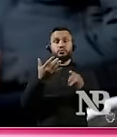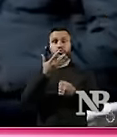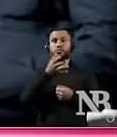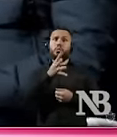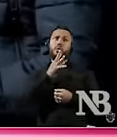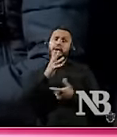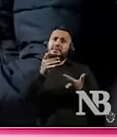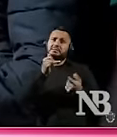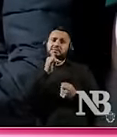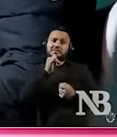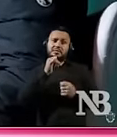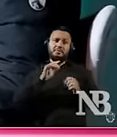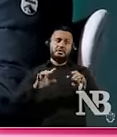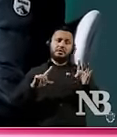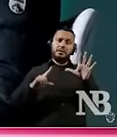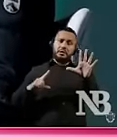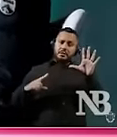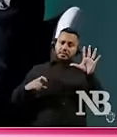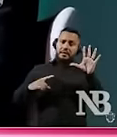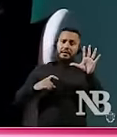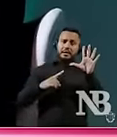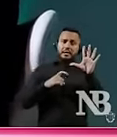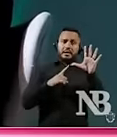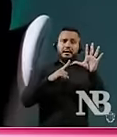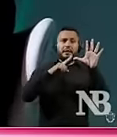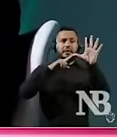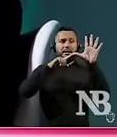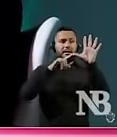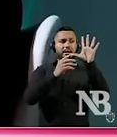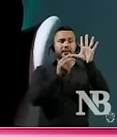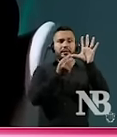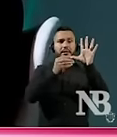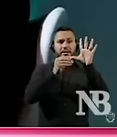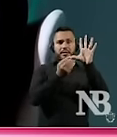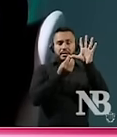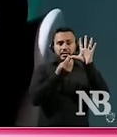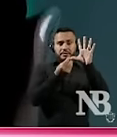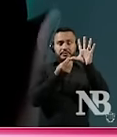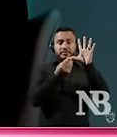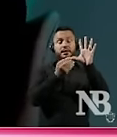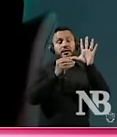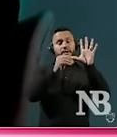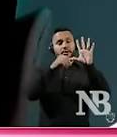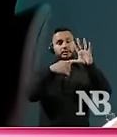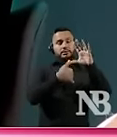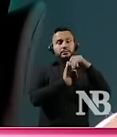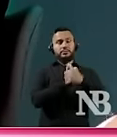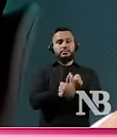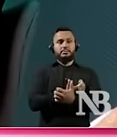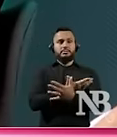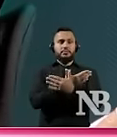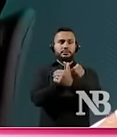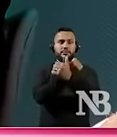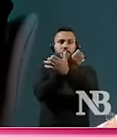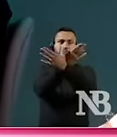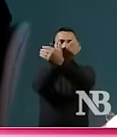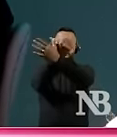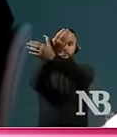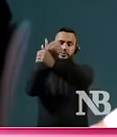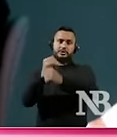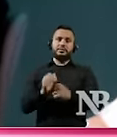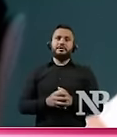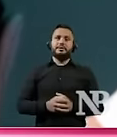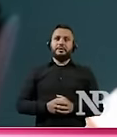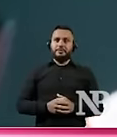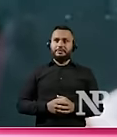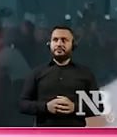o da lagarta, né? Que vem uma lagarta, depois vem o casulo e depois vem o quê? Vem a